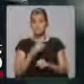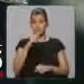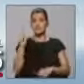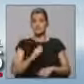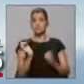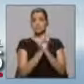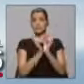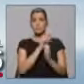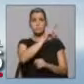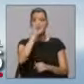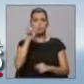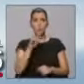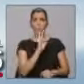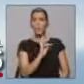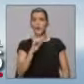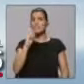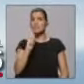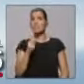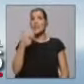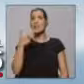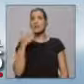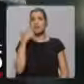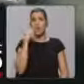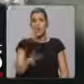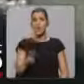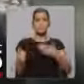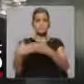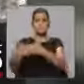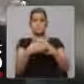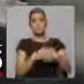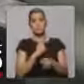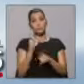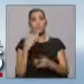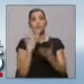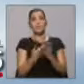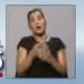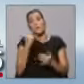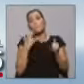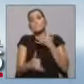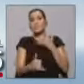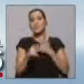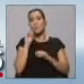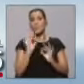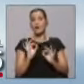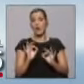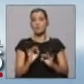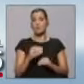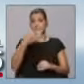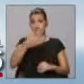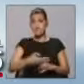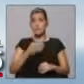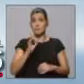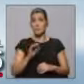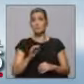já encerrou 43 lares. Por causa do perigo iminente e para garantir qualidade de vida dos idosos, 7 foram fechados com caráter